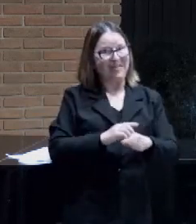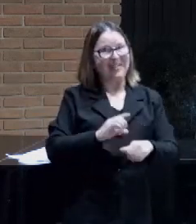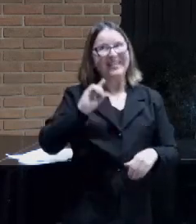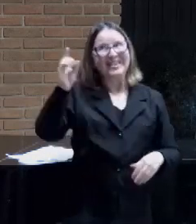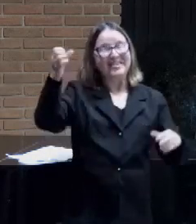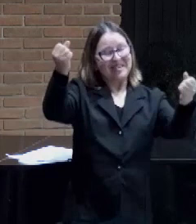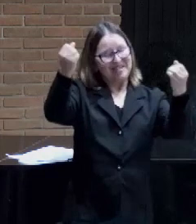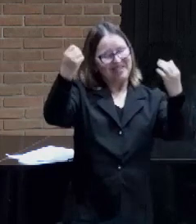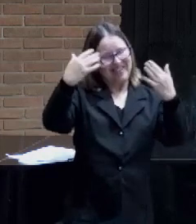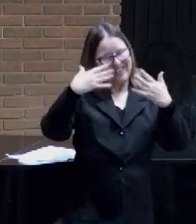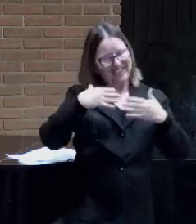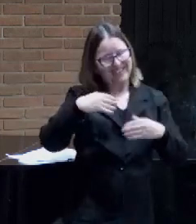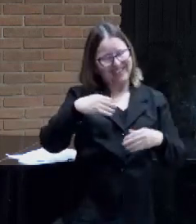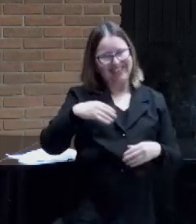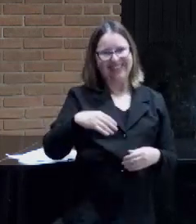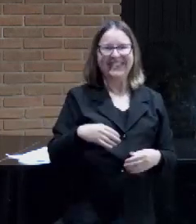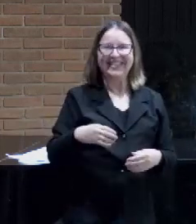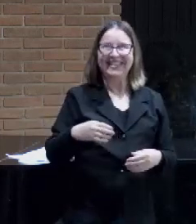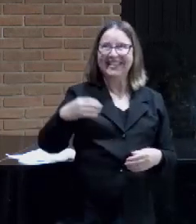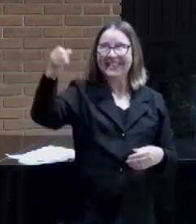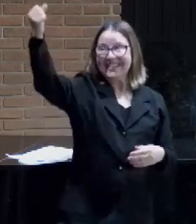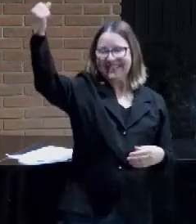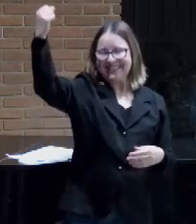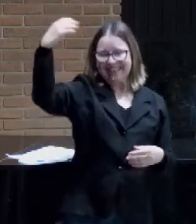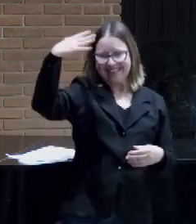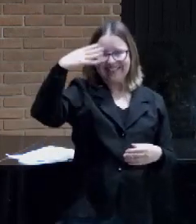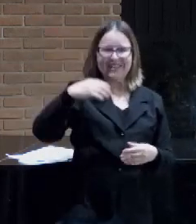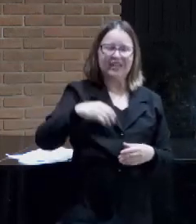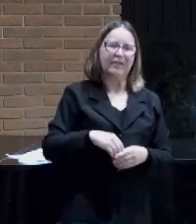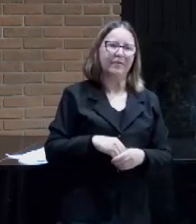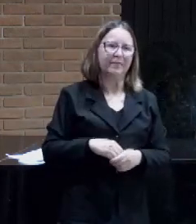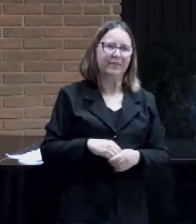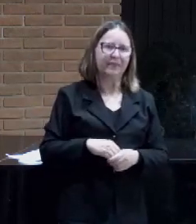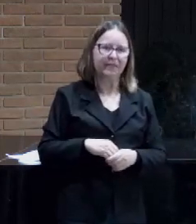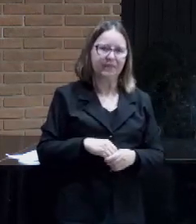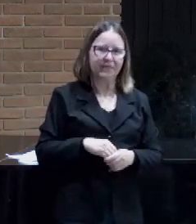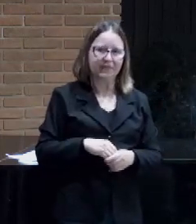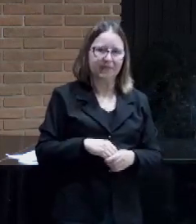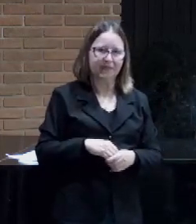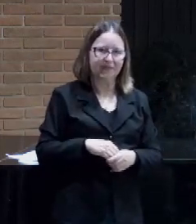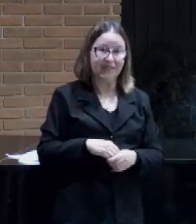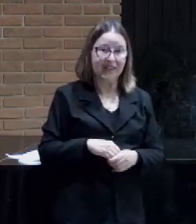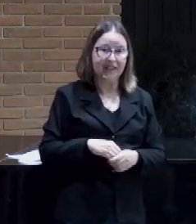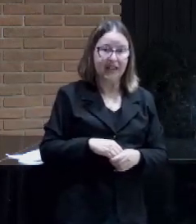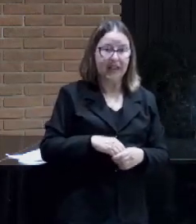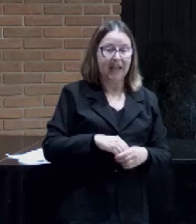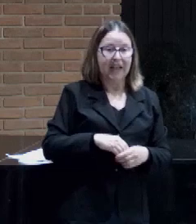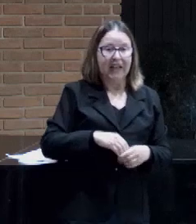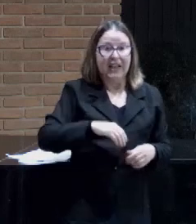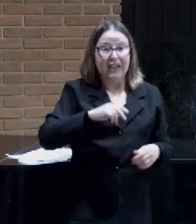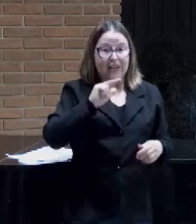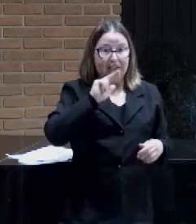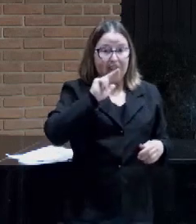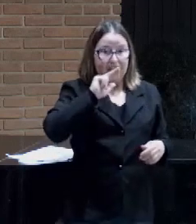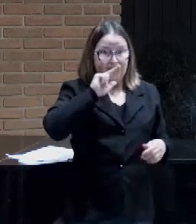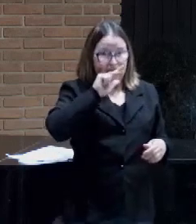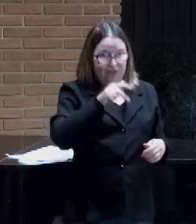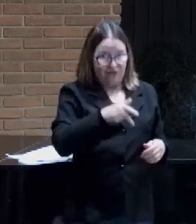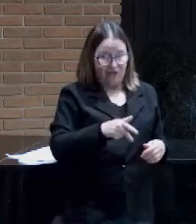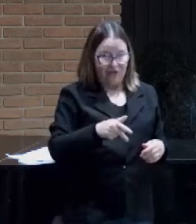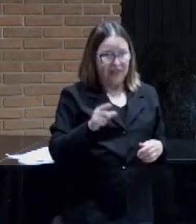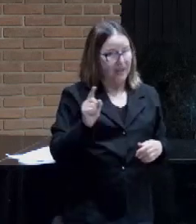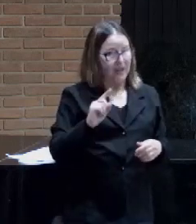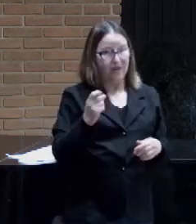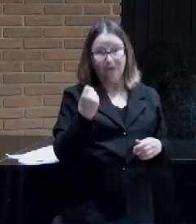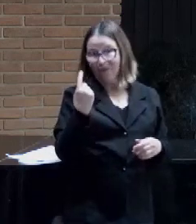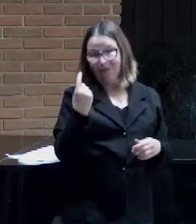E a alegria vai vir, o refrigério vai vir. Jonas, ele não foi o único que foi salvo da barriga do grande peixe. Porque muitas das vezes nós estamos na barriga